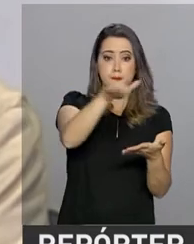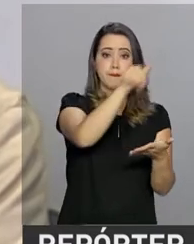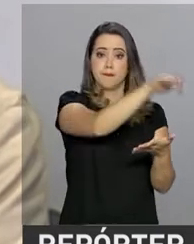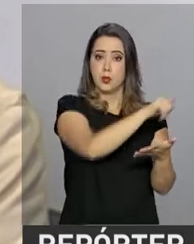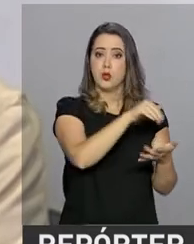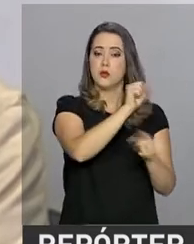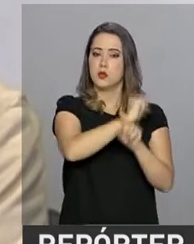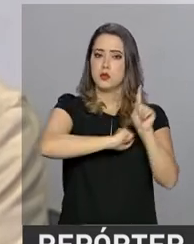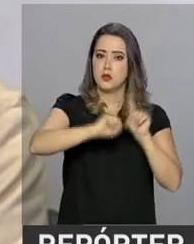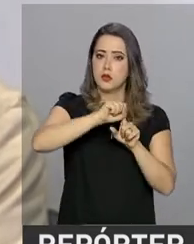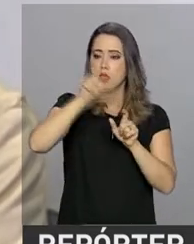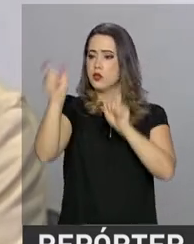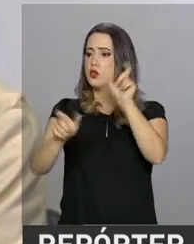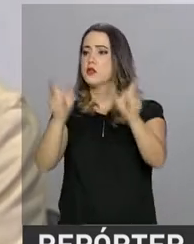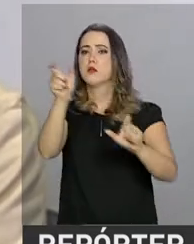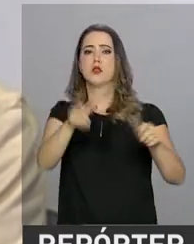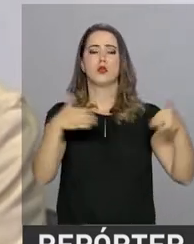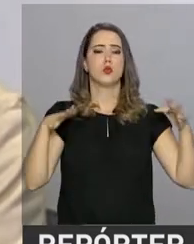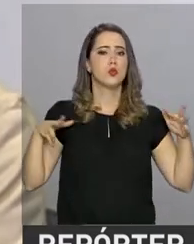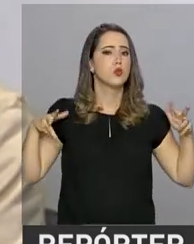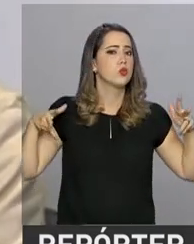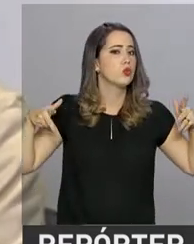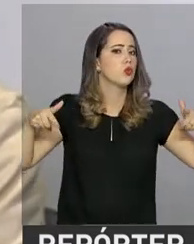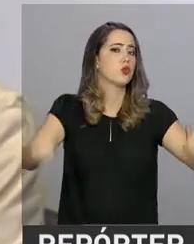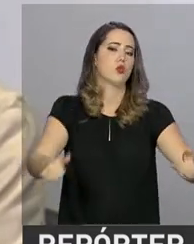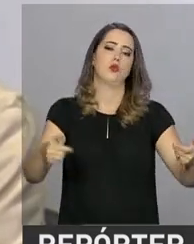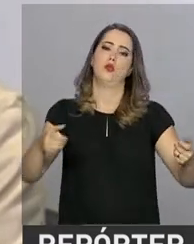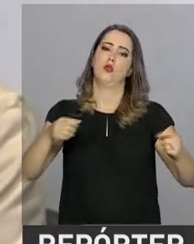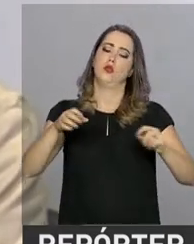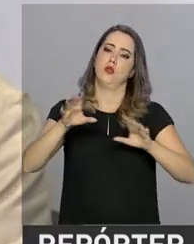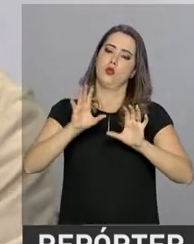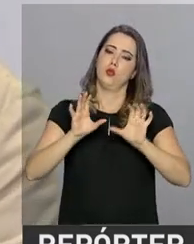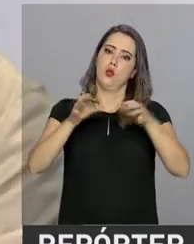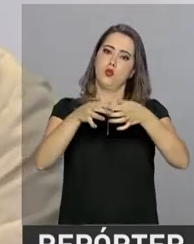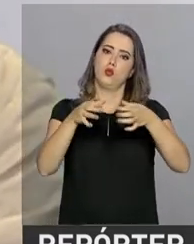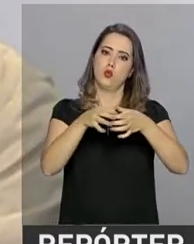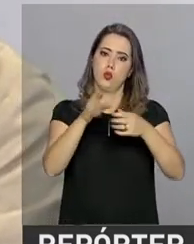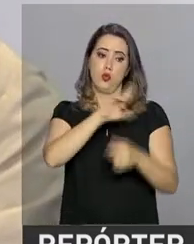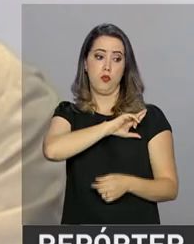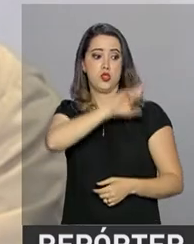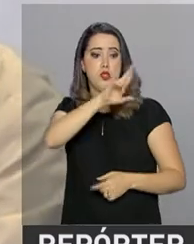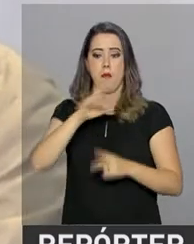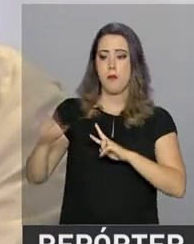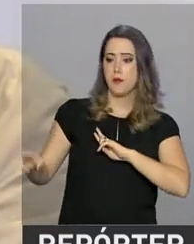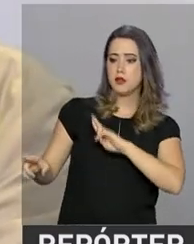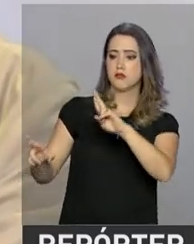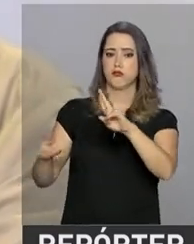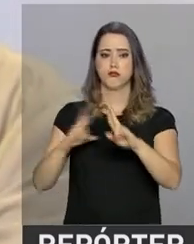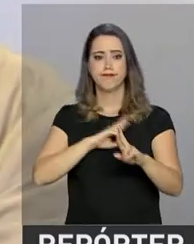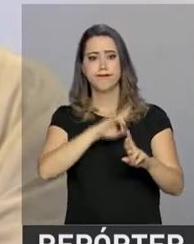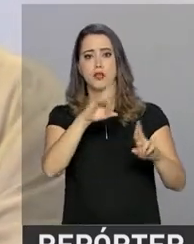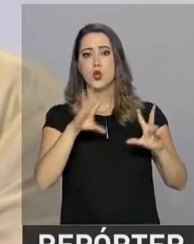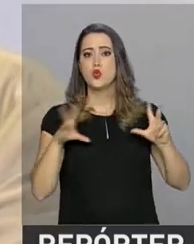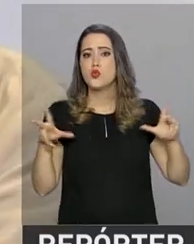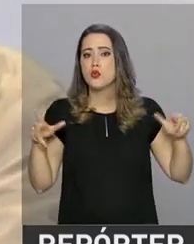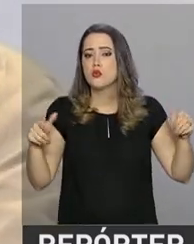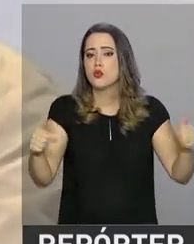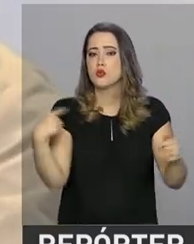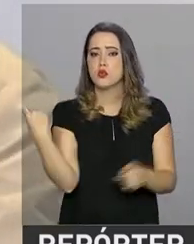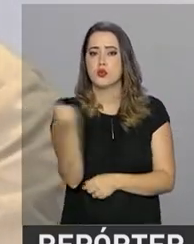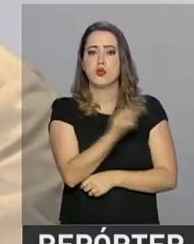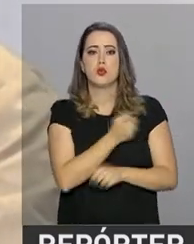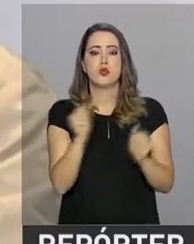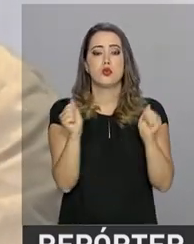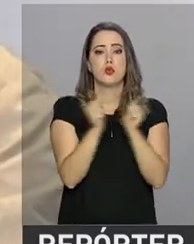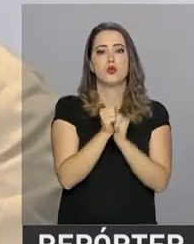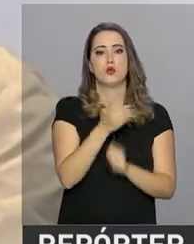os brasileiros através de todas as suas formas de organização e representação pra junto com a gente junto com o icm bio com o